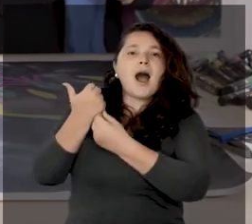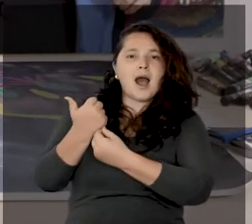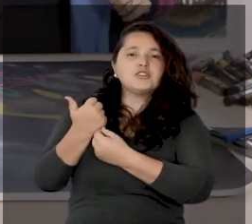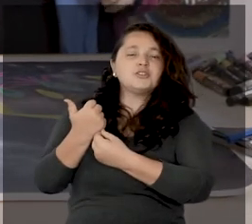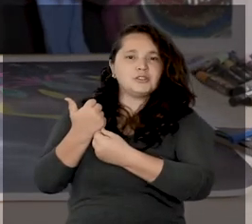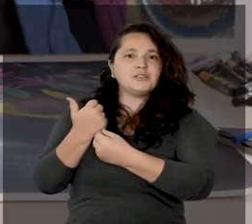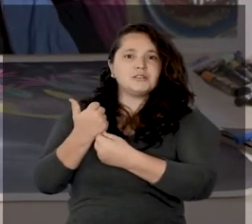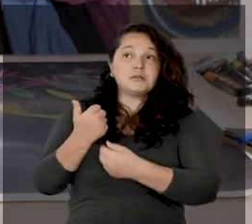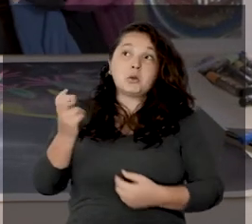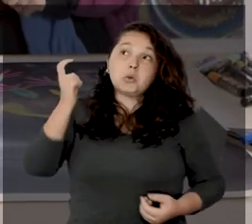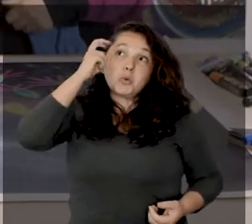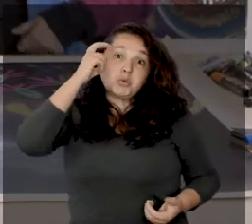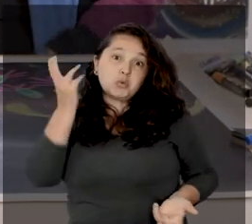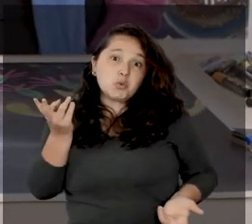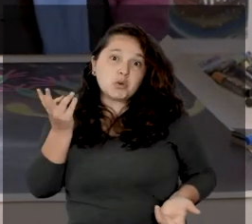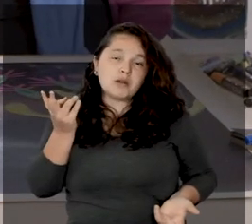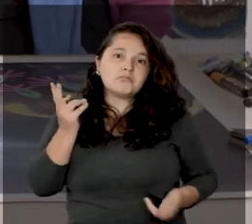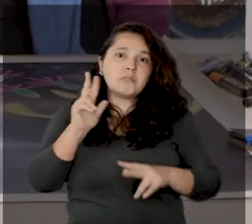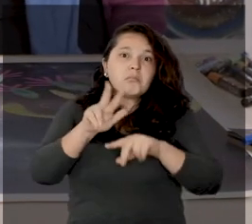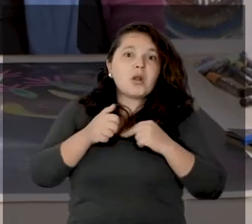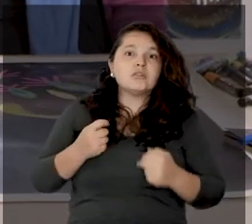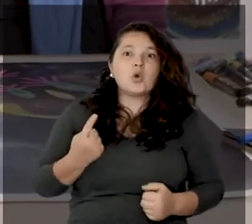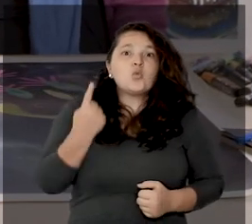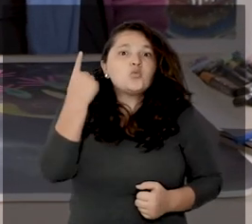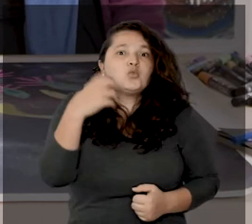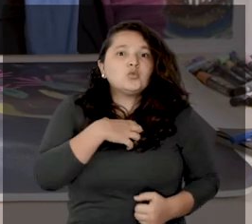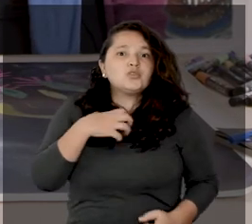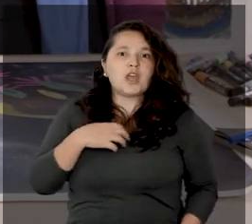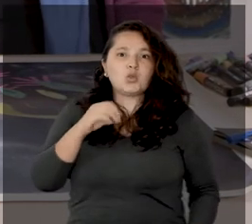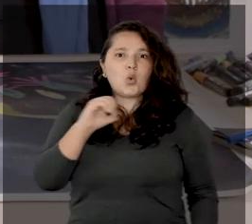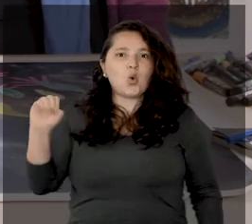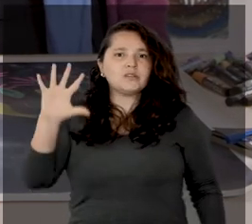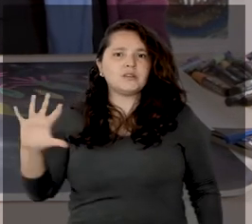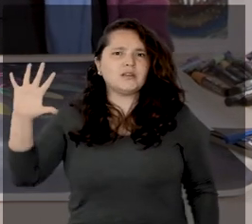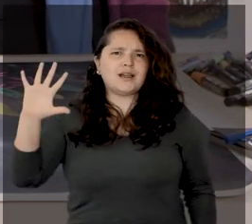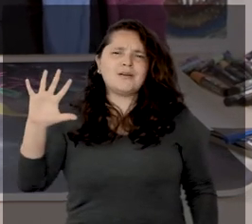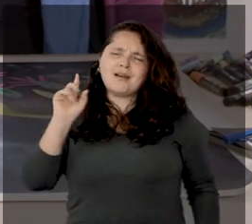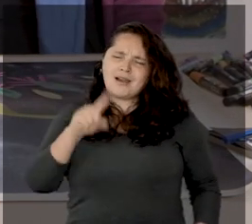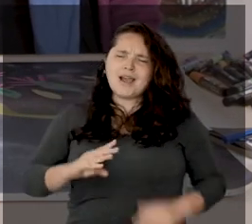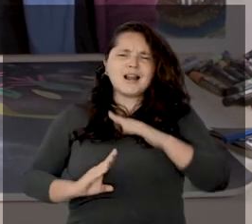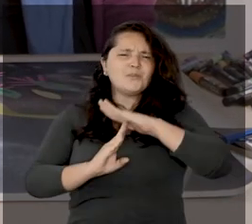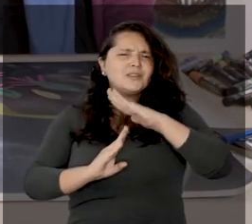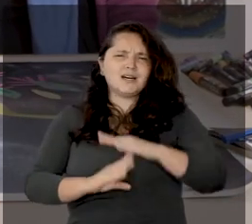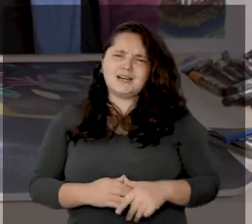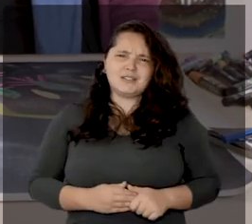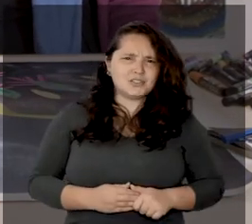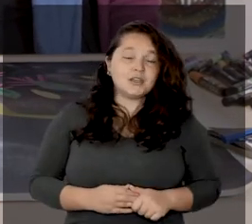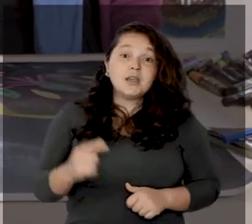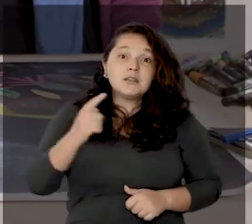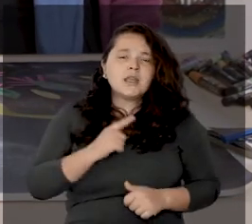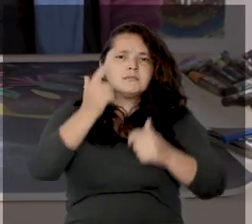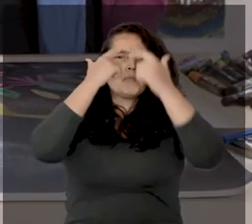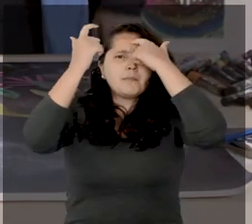lá, por um único escopo ocidental, é muito limitante, né? Assim, se a gente for parar para pensar o tanto de formulações de pensamento que